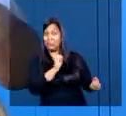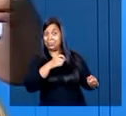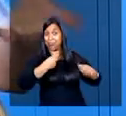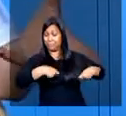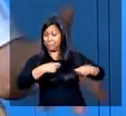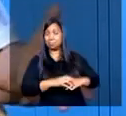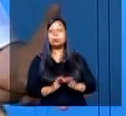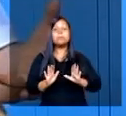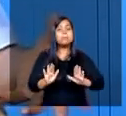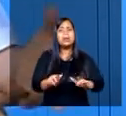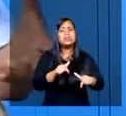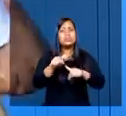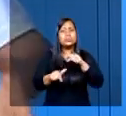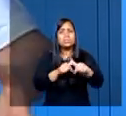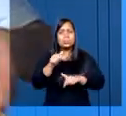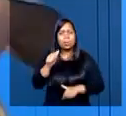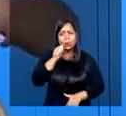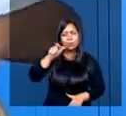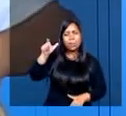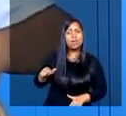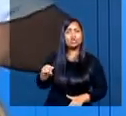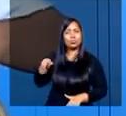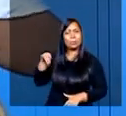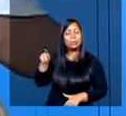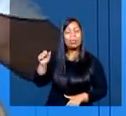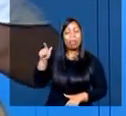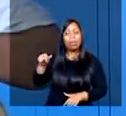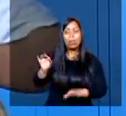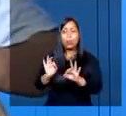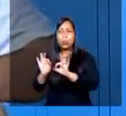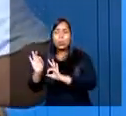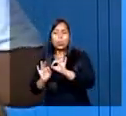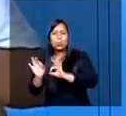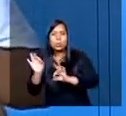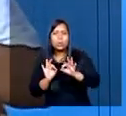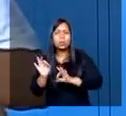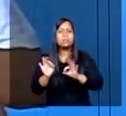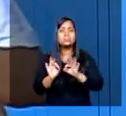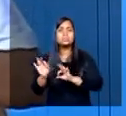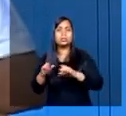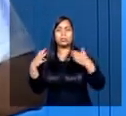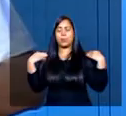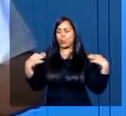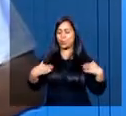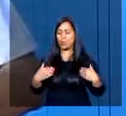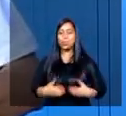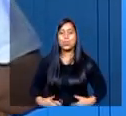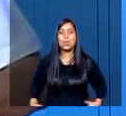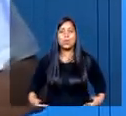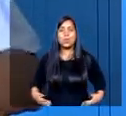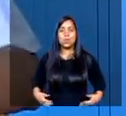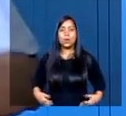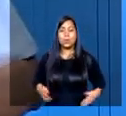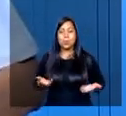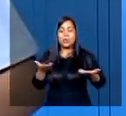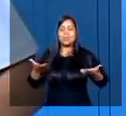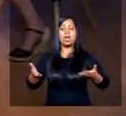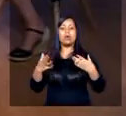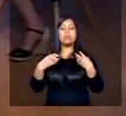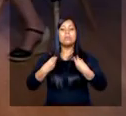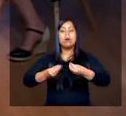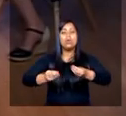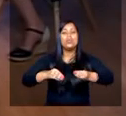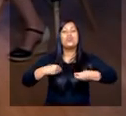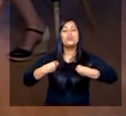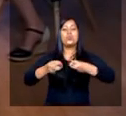né? Mas o trabalho da Aline como osteopata, organizando, né, as fáscias e o corpo do bebê, isso dá para o bebê um